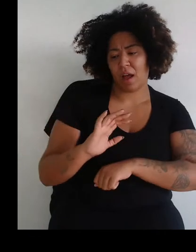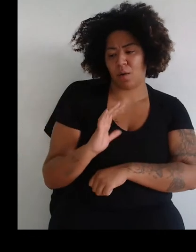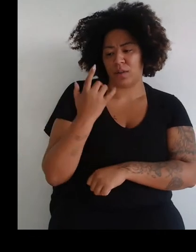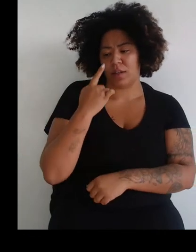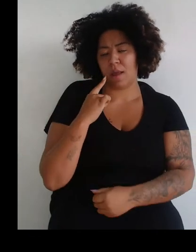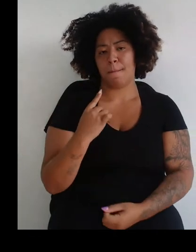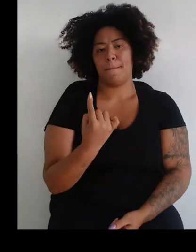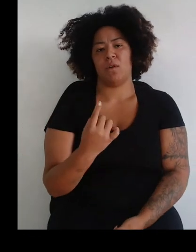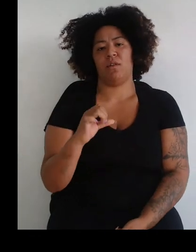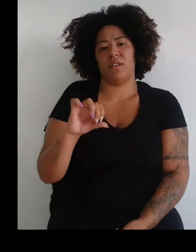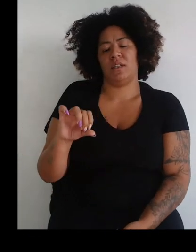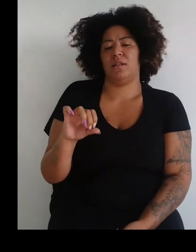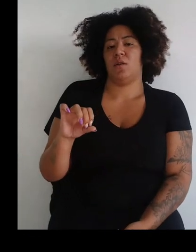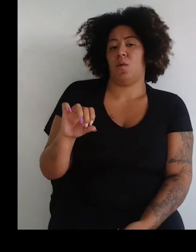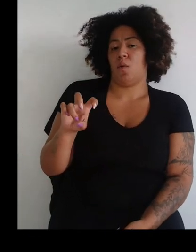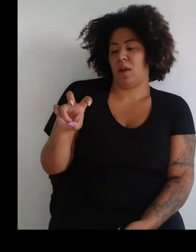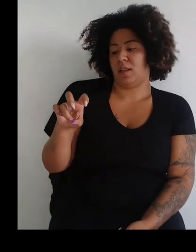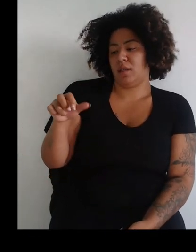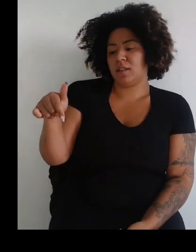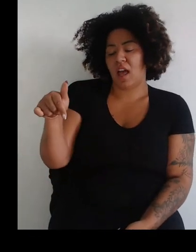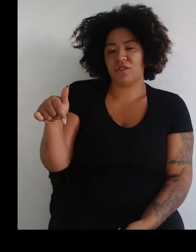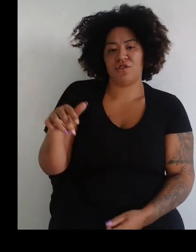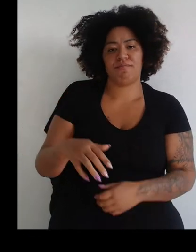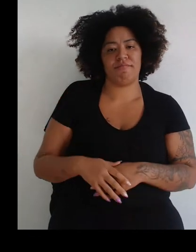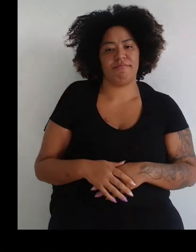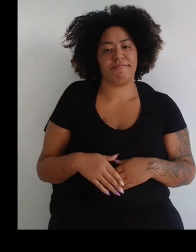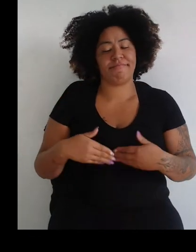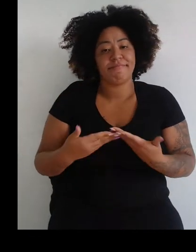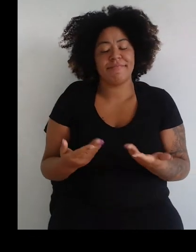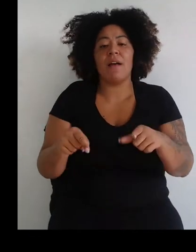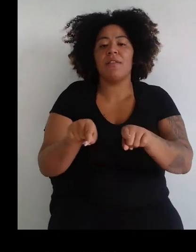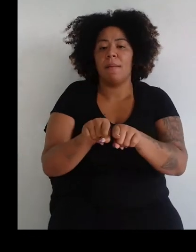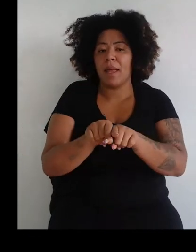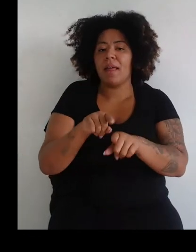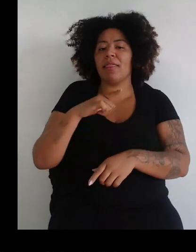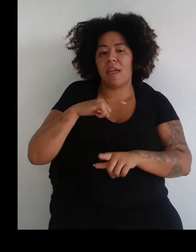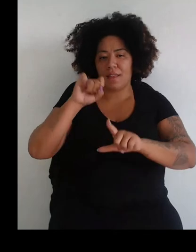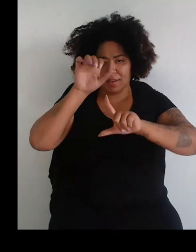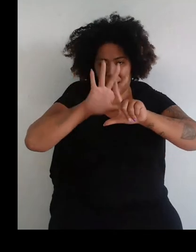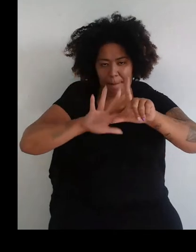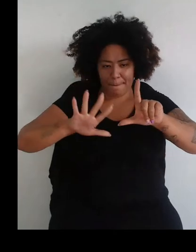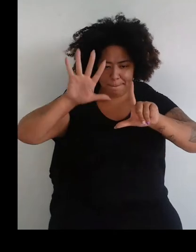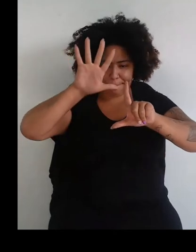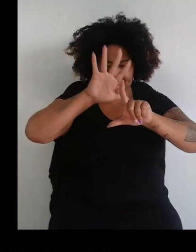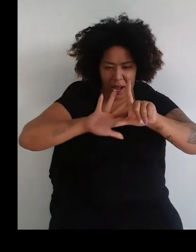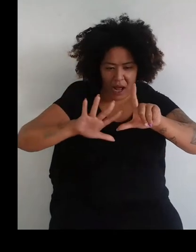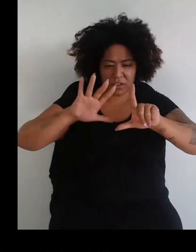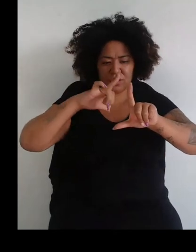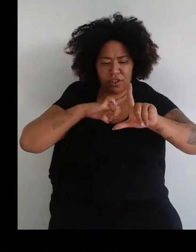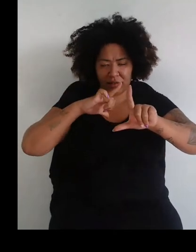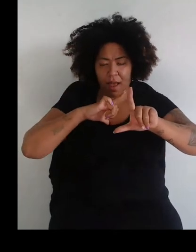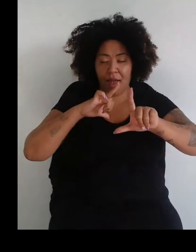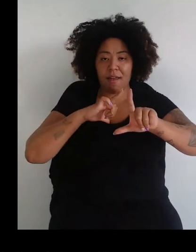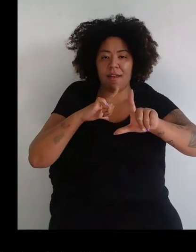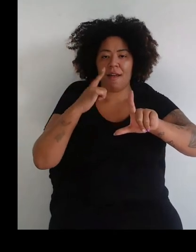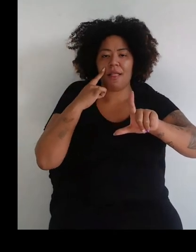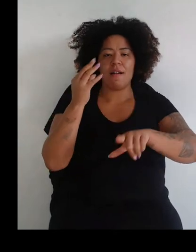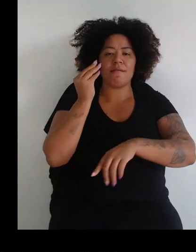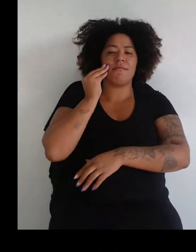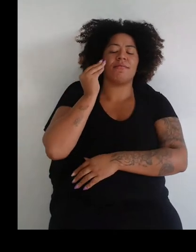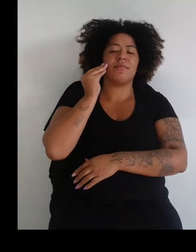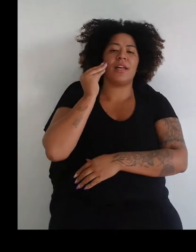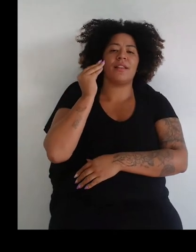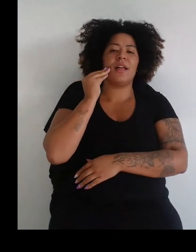por um lado a imagem tem muitas conotações Wallace estava tentando se reembalar